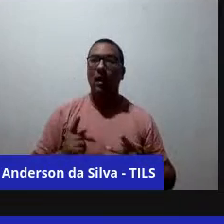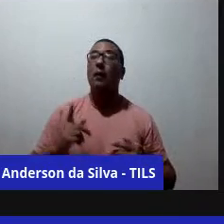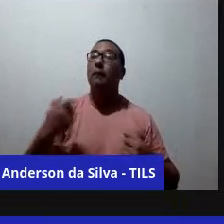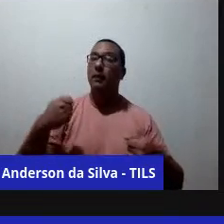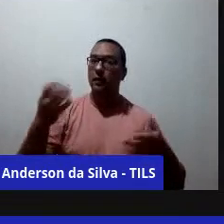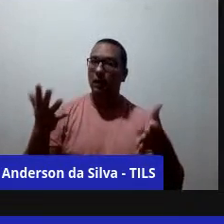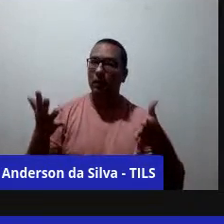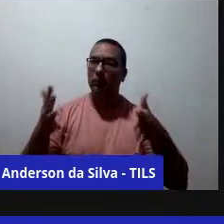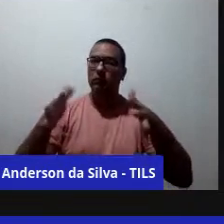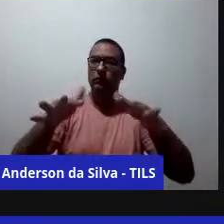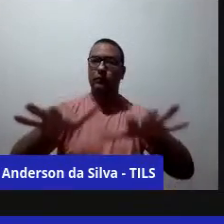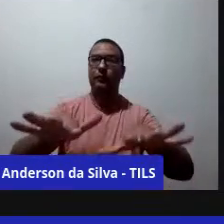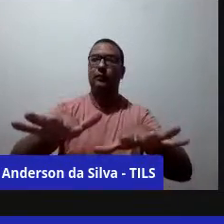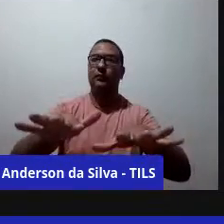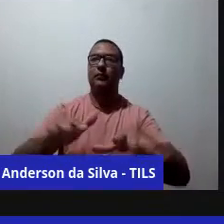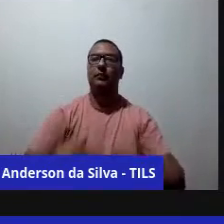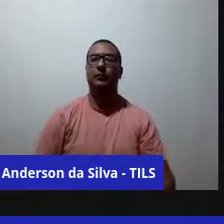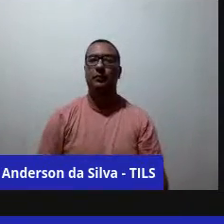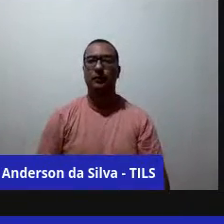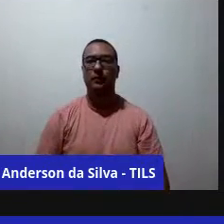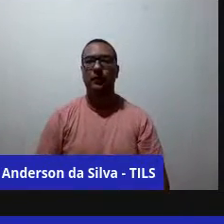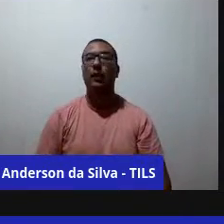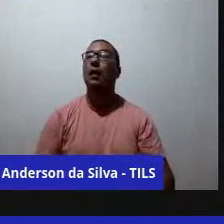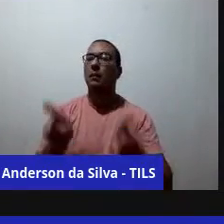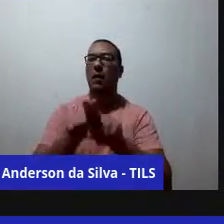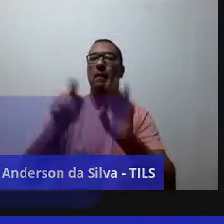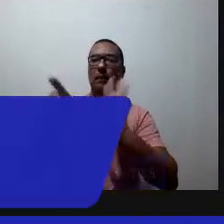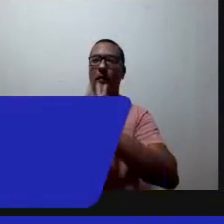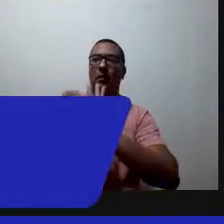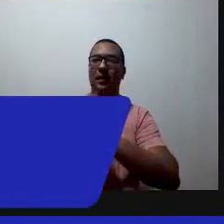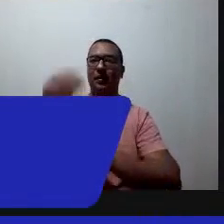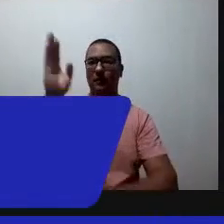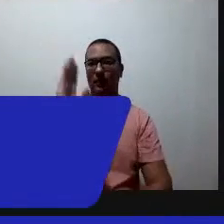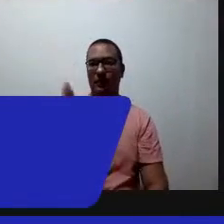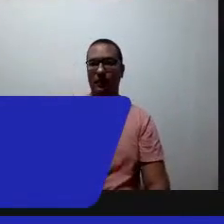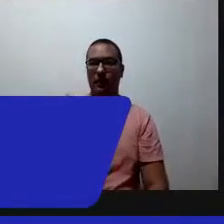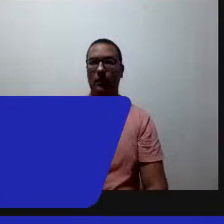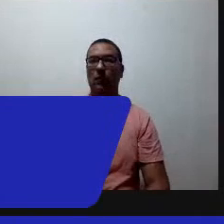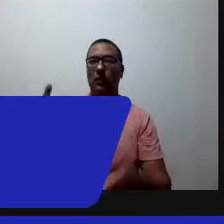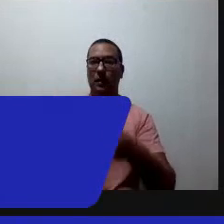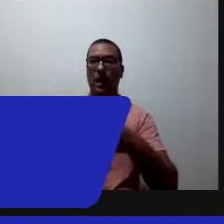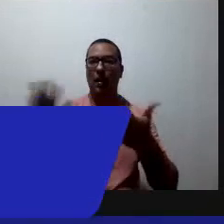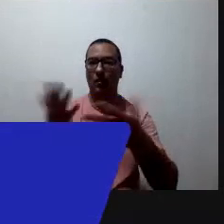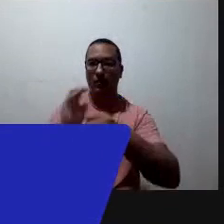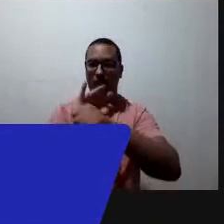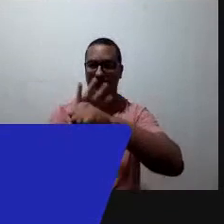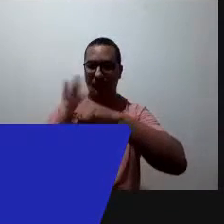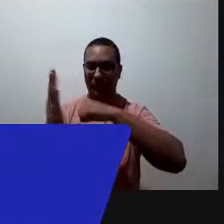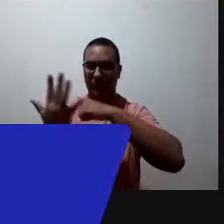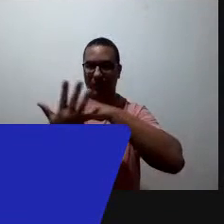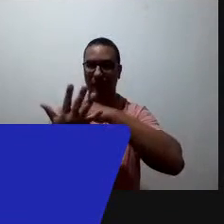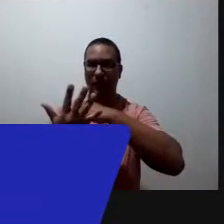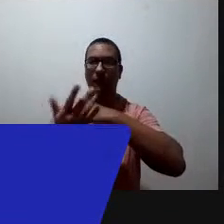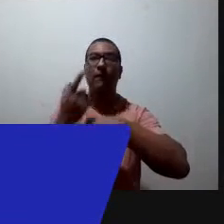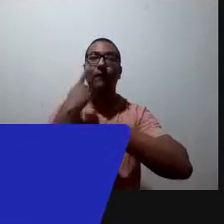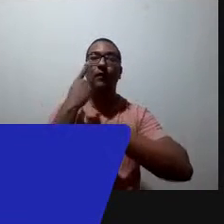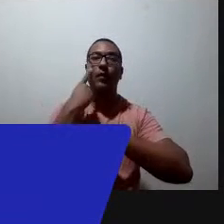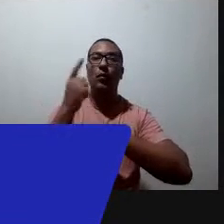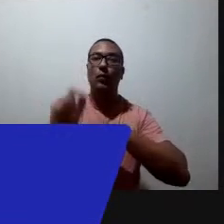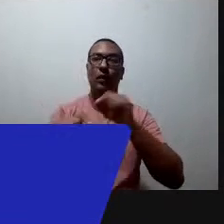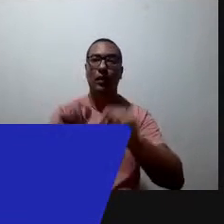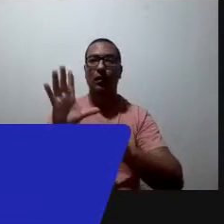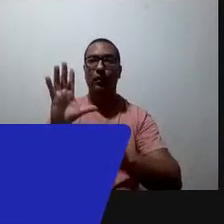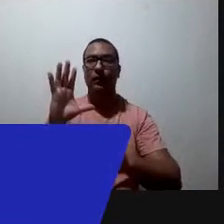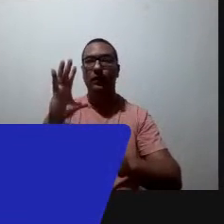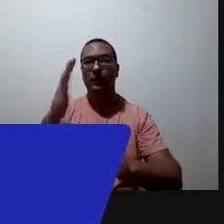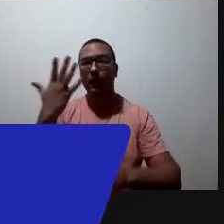social. E isso é muito próprio do Brasil, porque no tempo de pandemia a gente viu o quanto nós tínhamos de